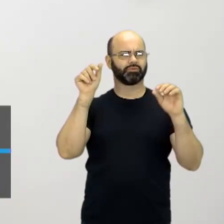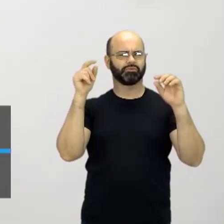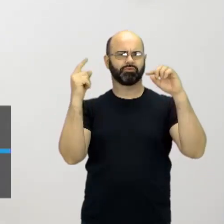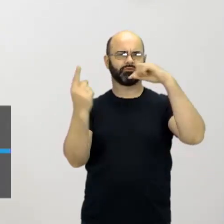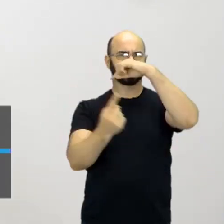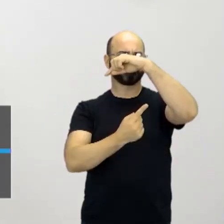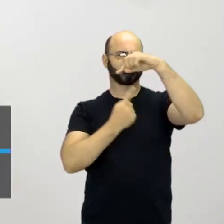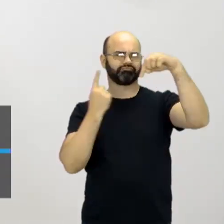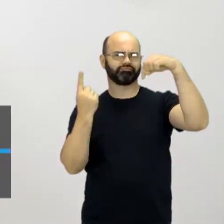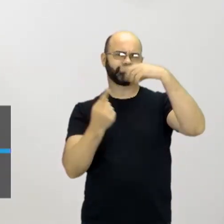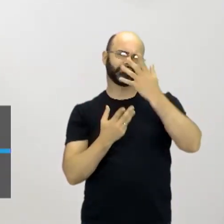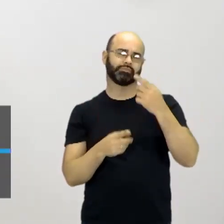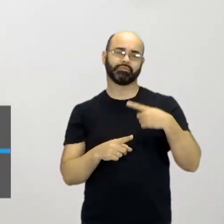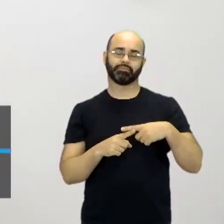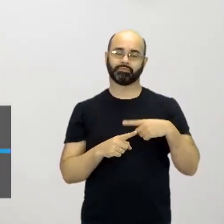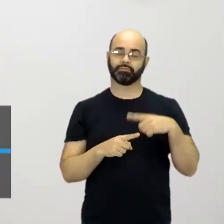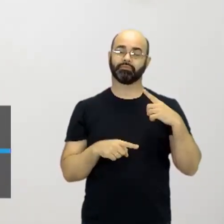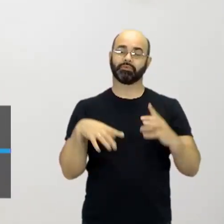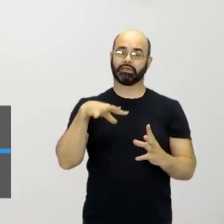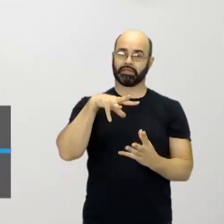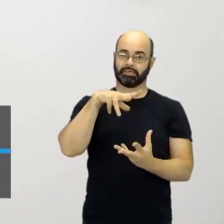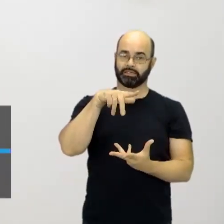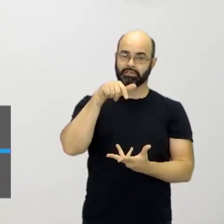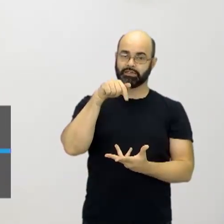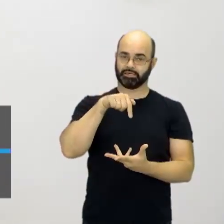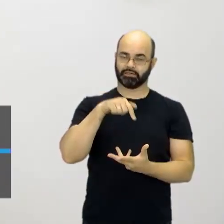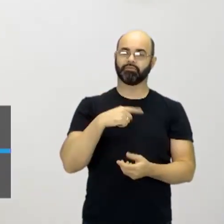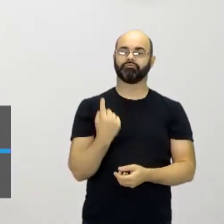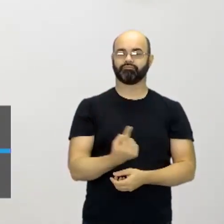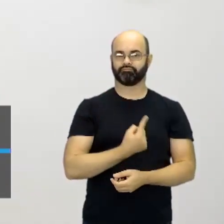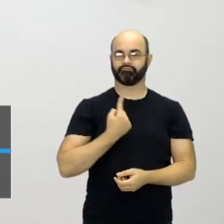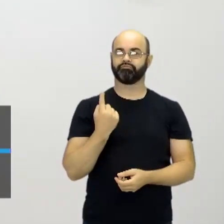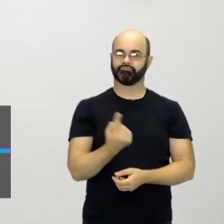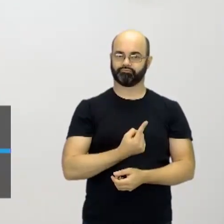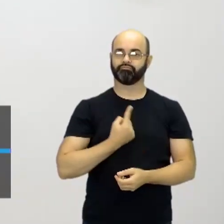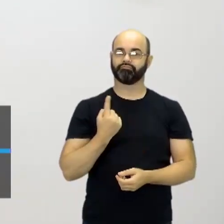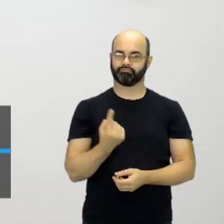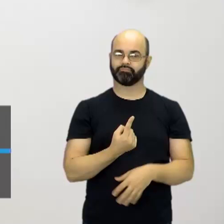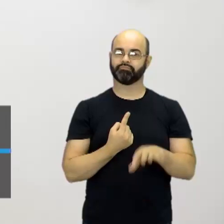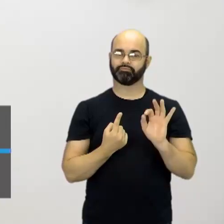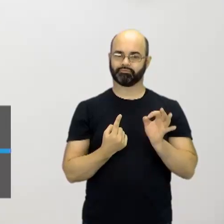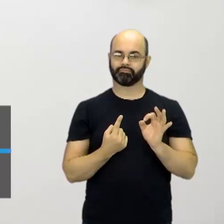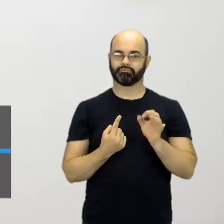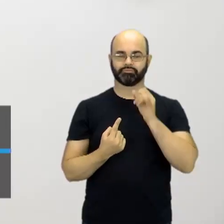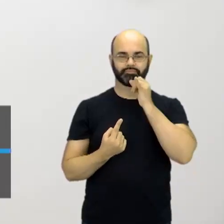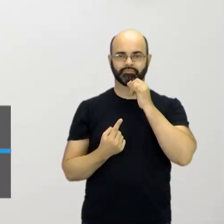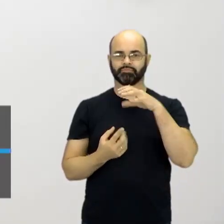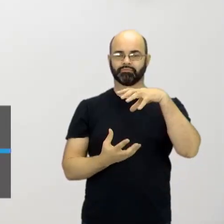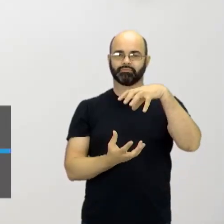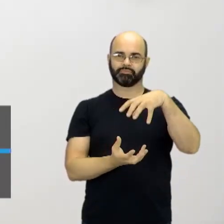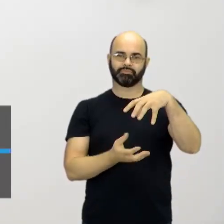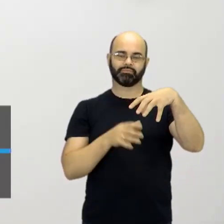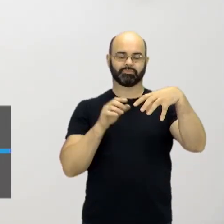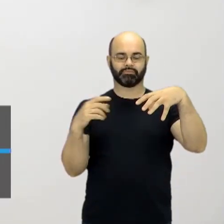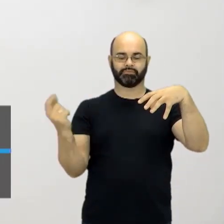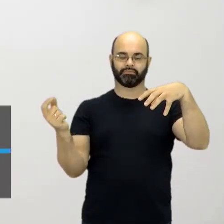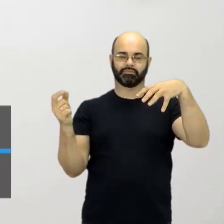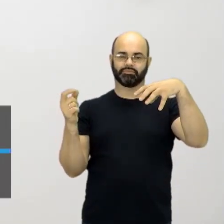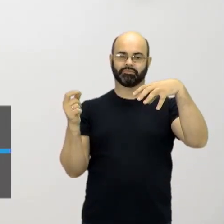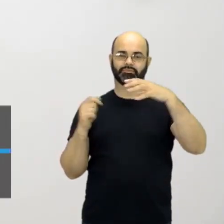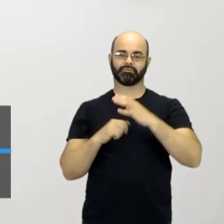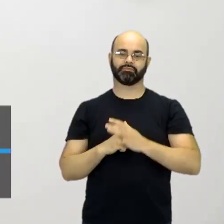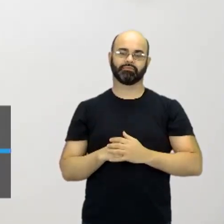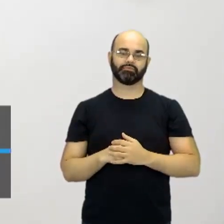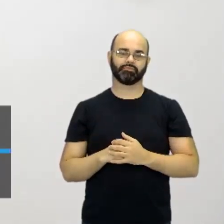é bom a terra tem rotação e é por isso que tem as alternâncias em dia e noite enquanto é dia no hemisfério né ou